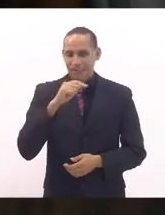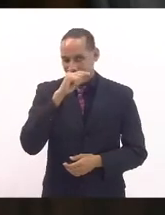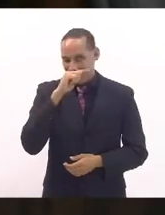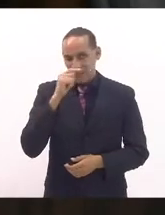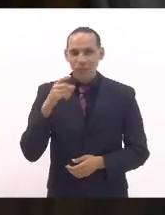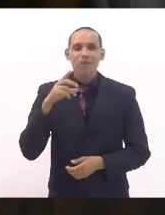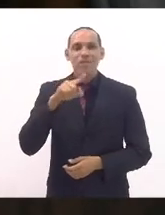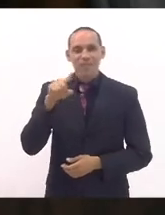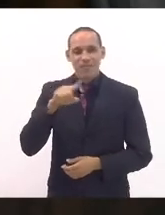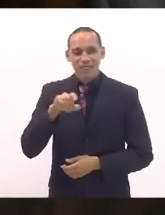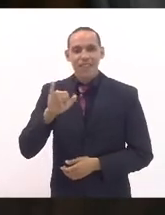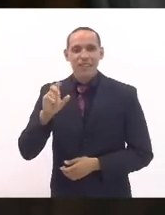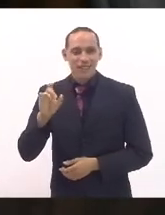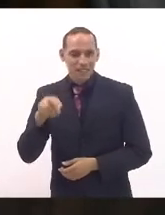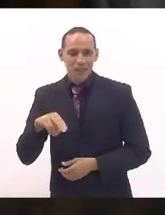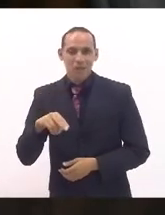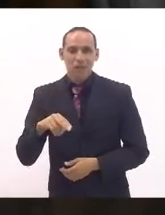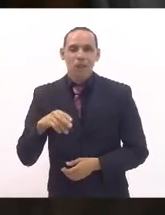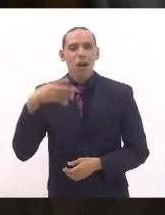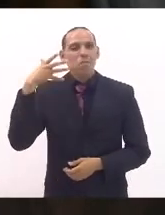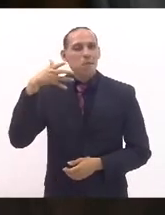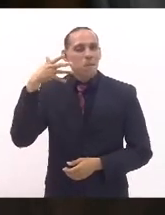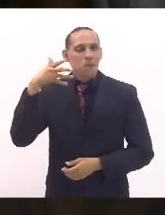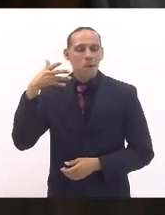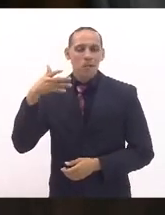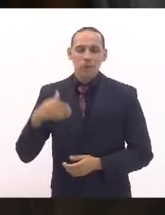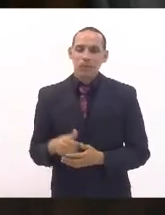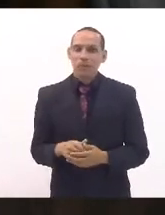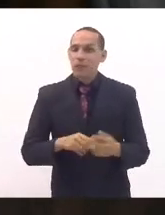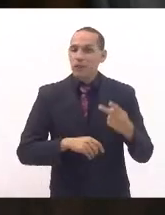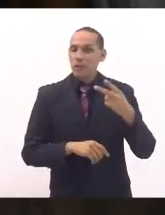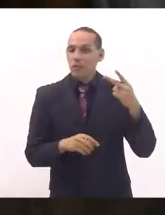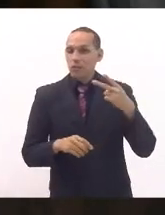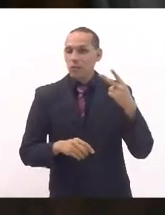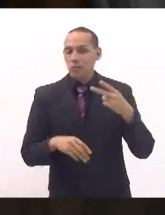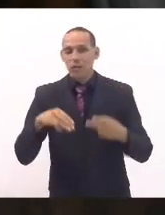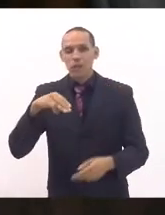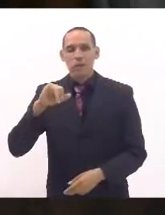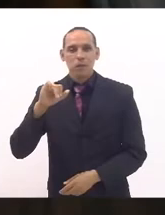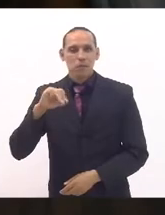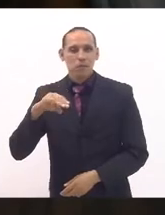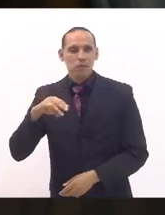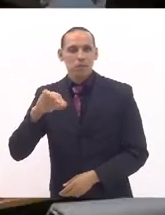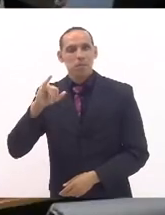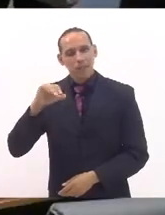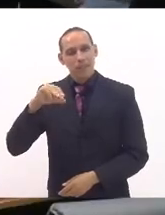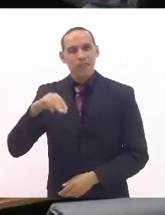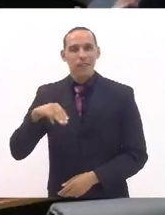deputada Zeidan, para discutir e logo em seguida a Vossa Excelência.